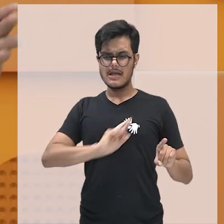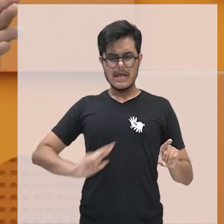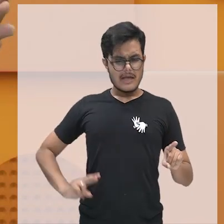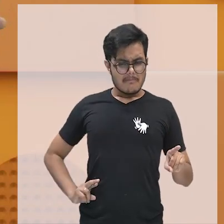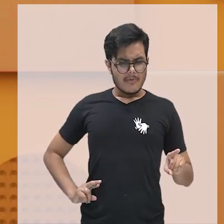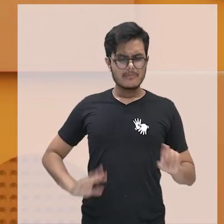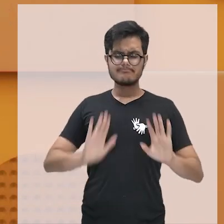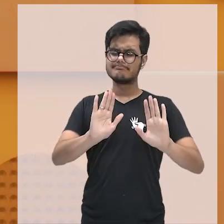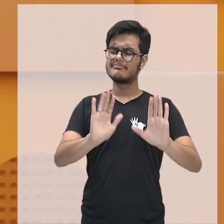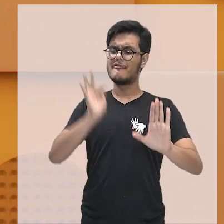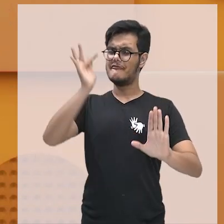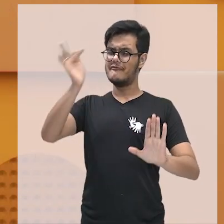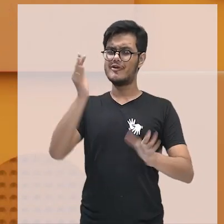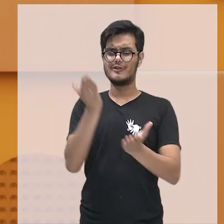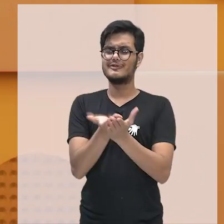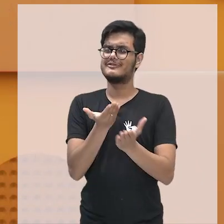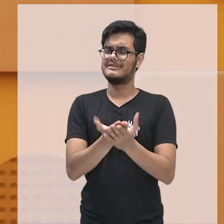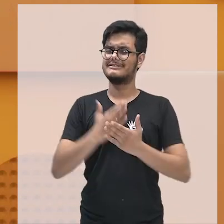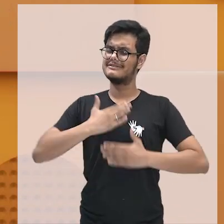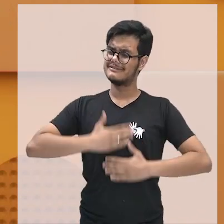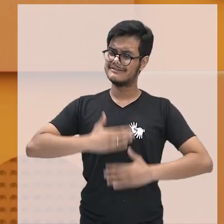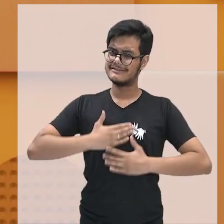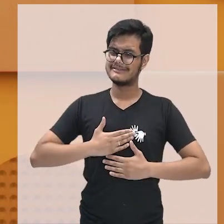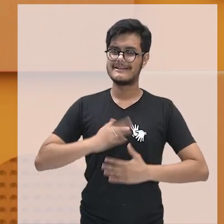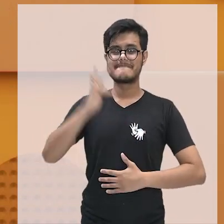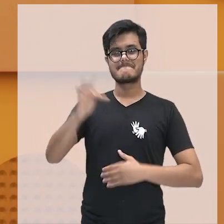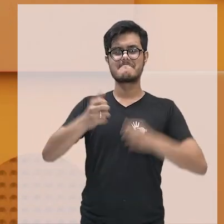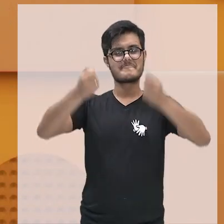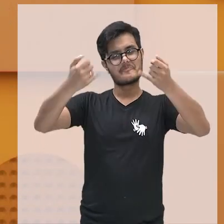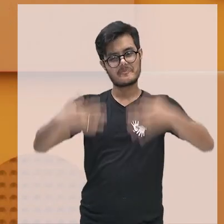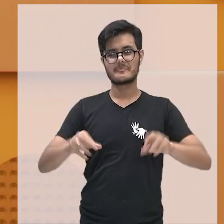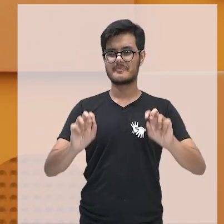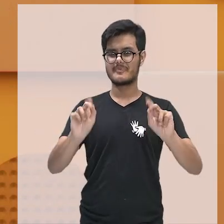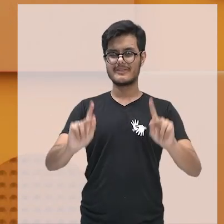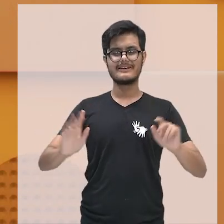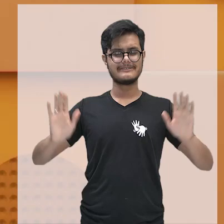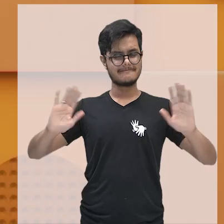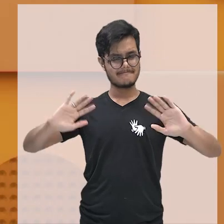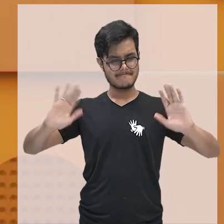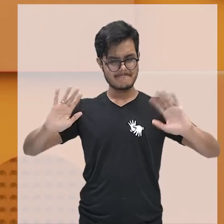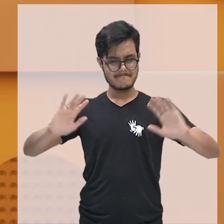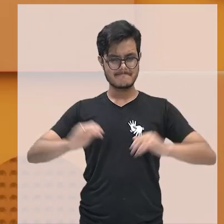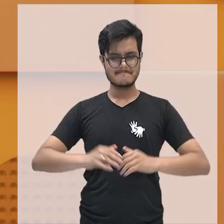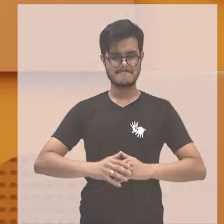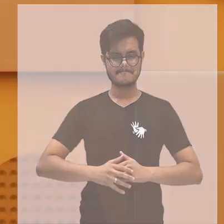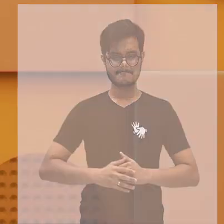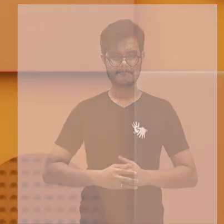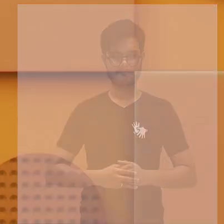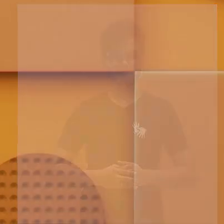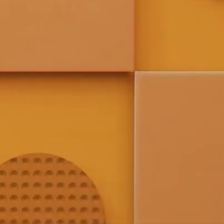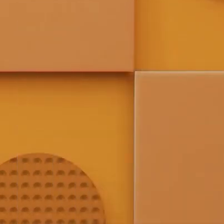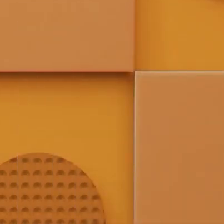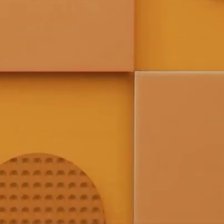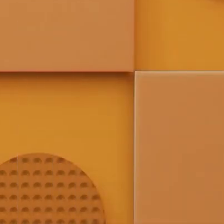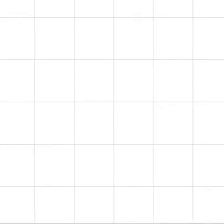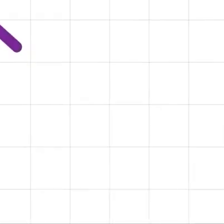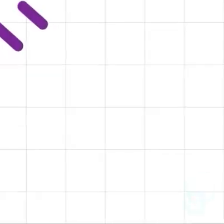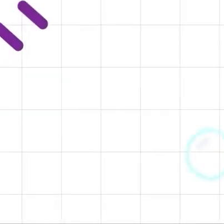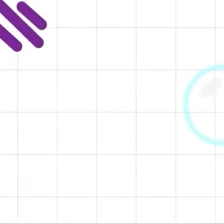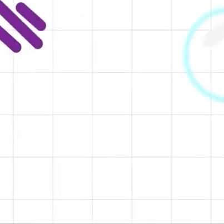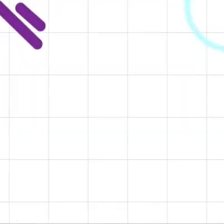a gente vai deixar para uma próxima aula pra gente falar sobre isso por hoje professor vai ficando por